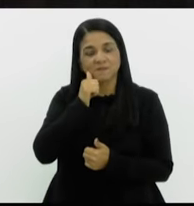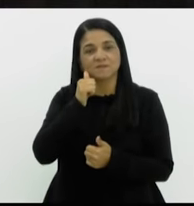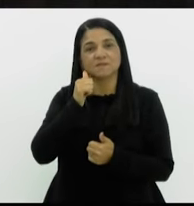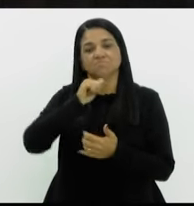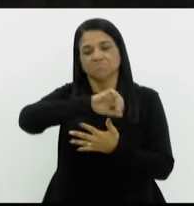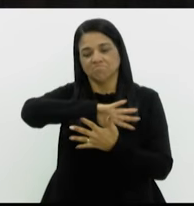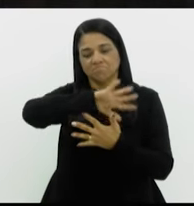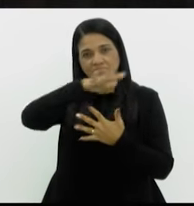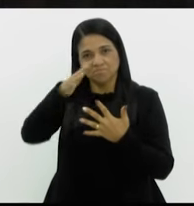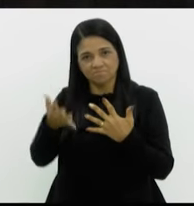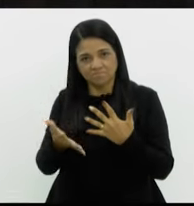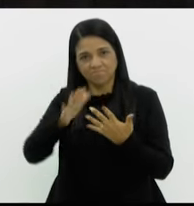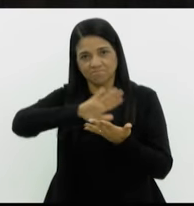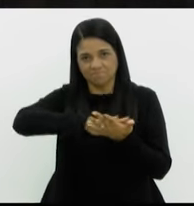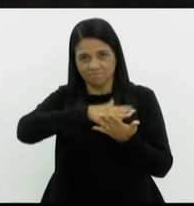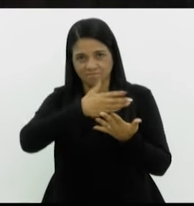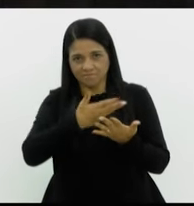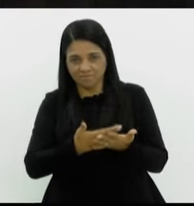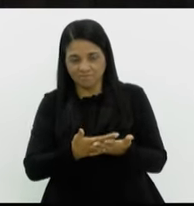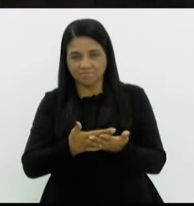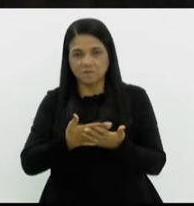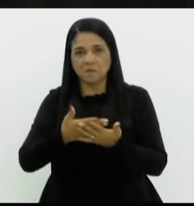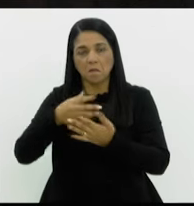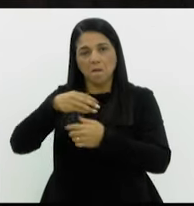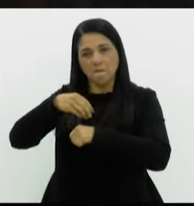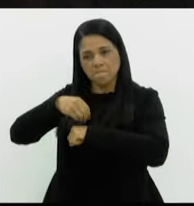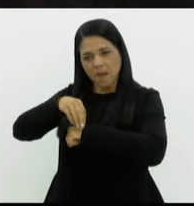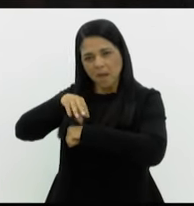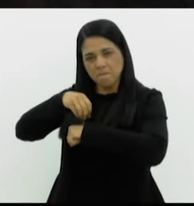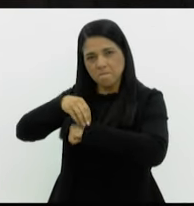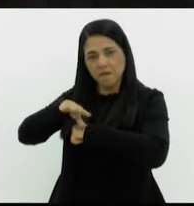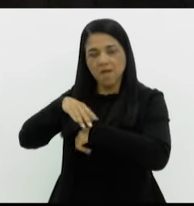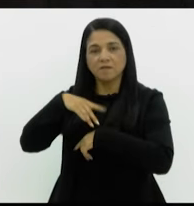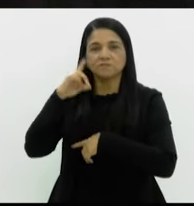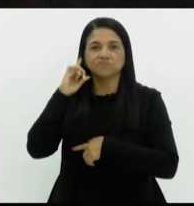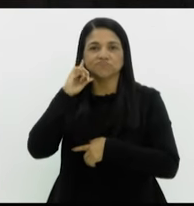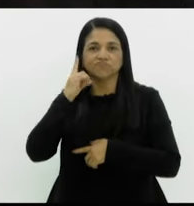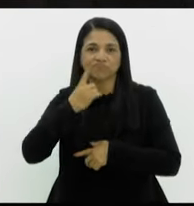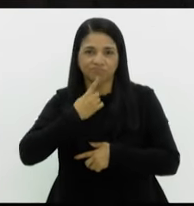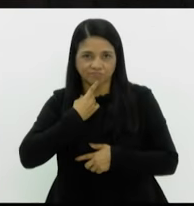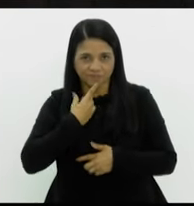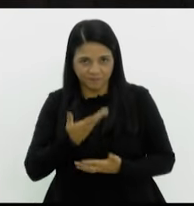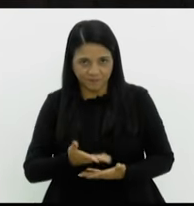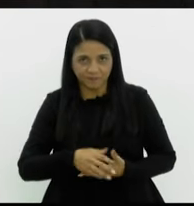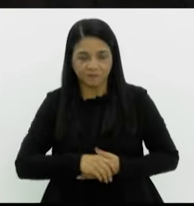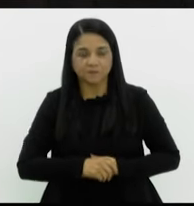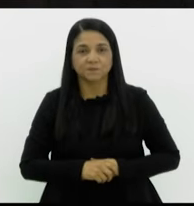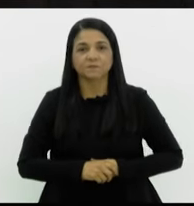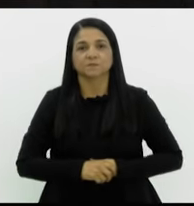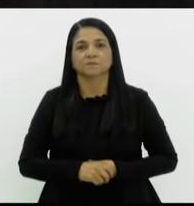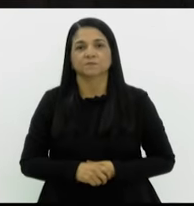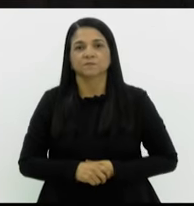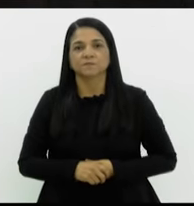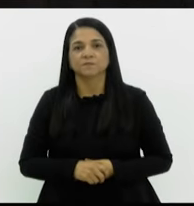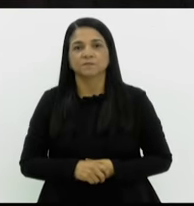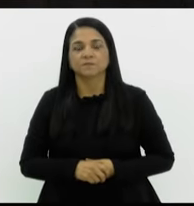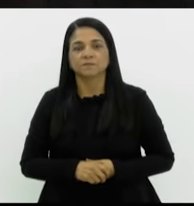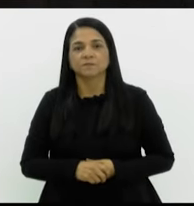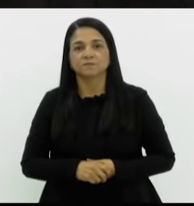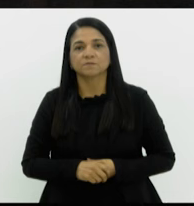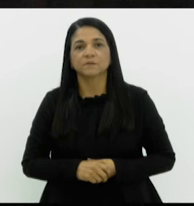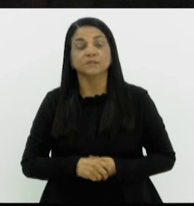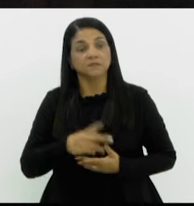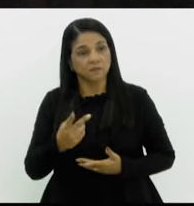de Libras, que leva a nossa voz aos deficientes auditivos. Senhor presidente, eu